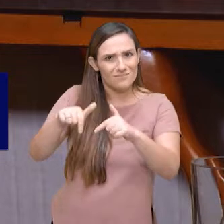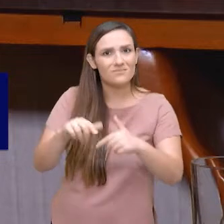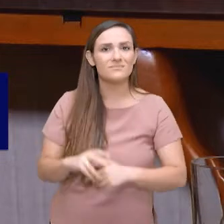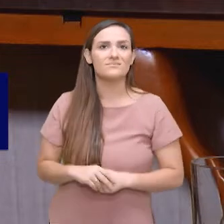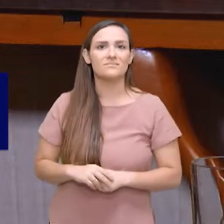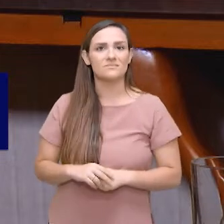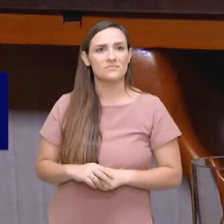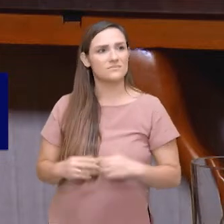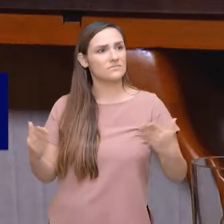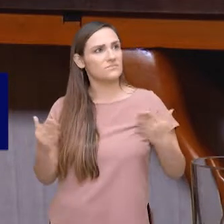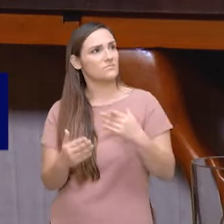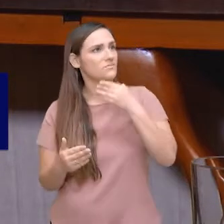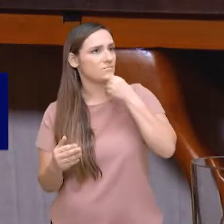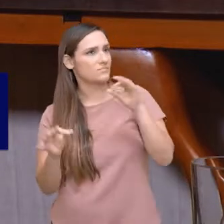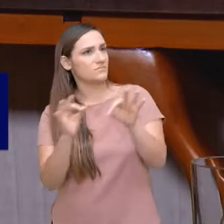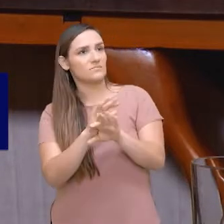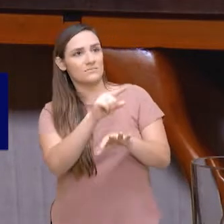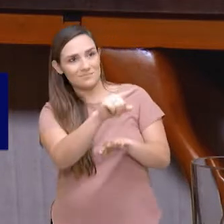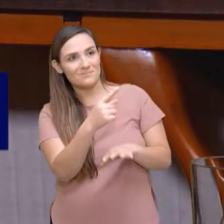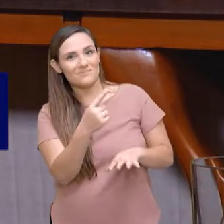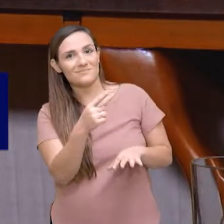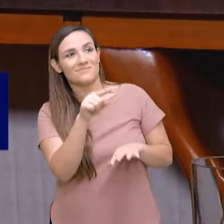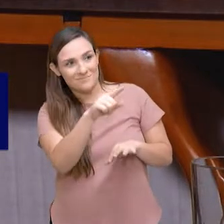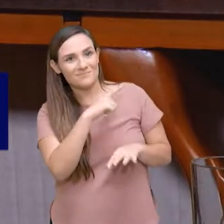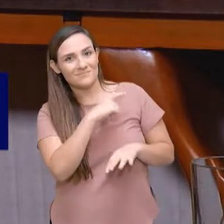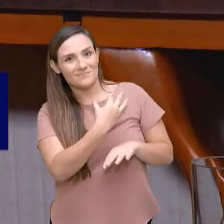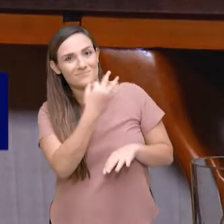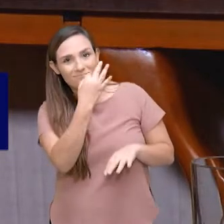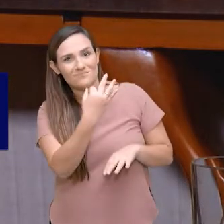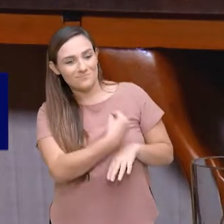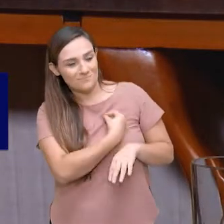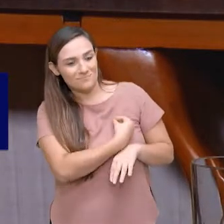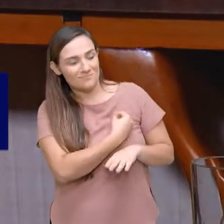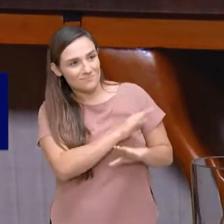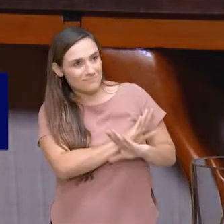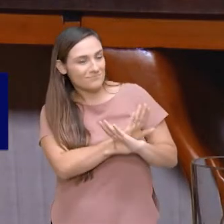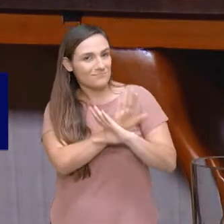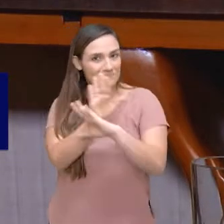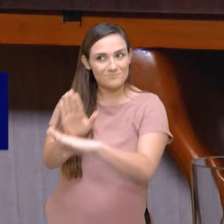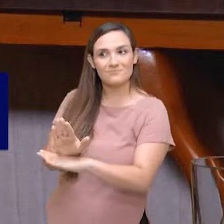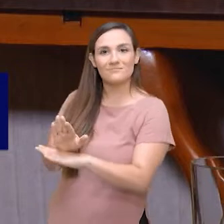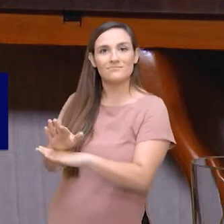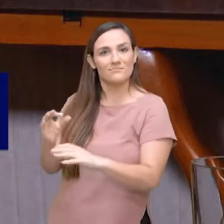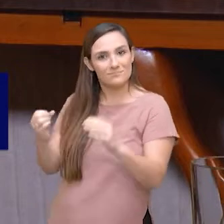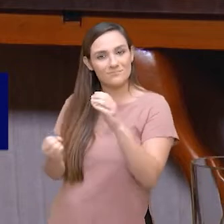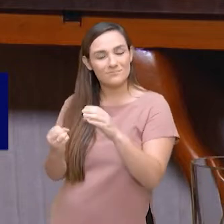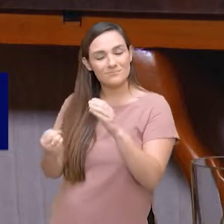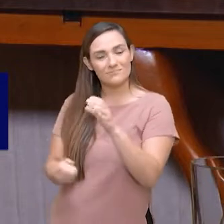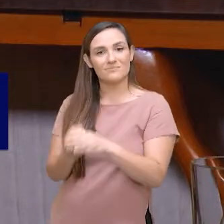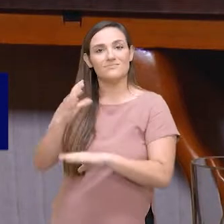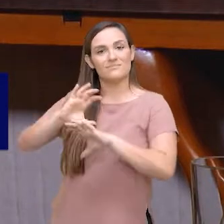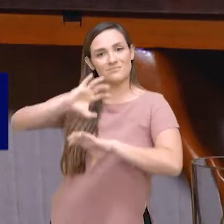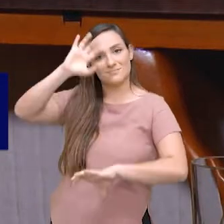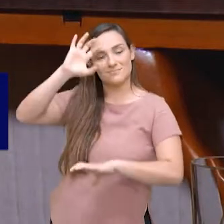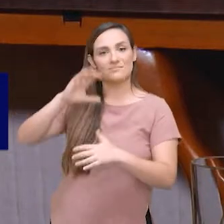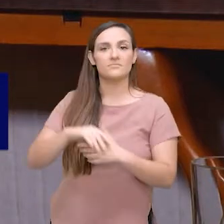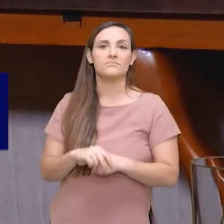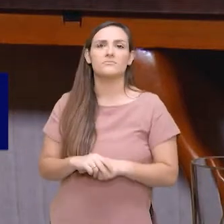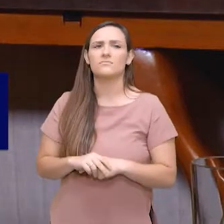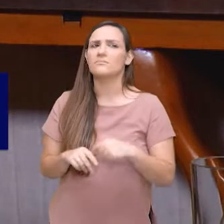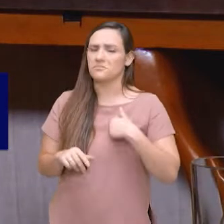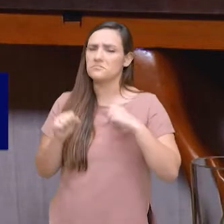Gerações. Homens que estão aí e que tiveram uma presença intensiva. Eu posso citar um